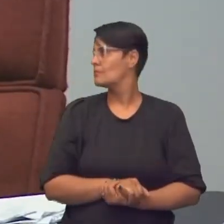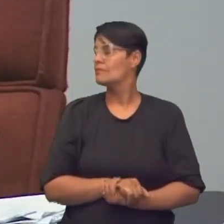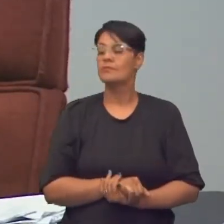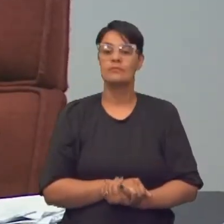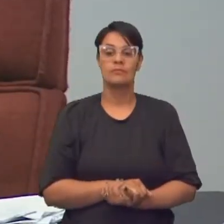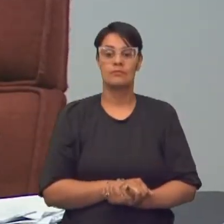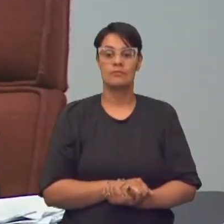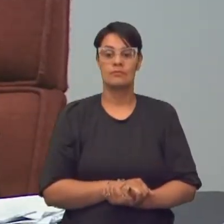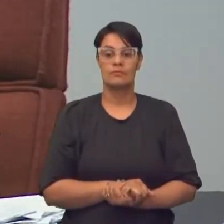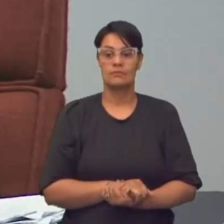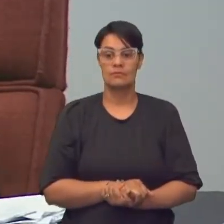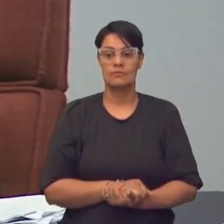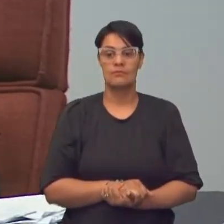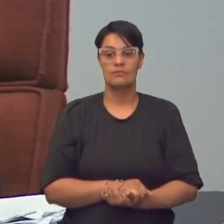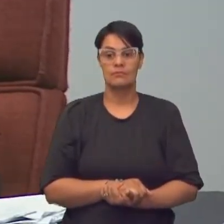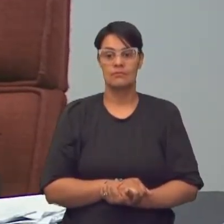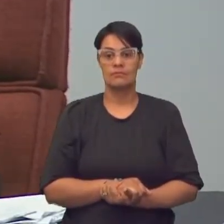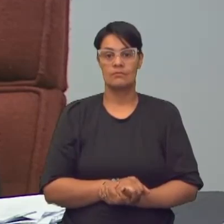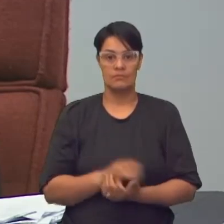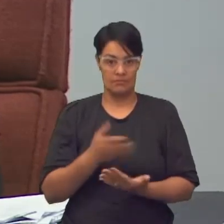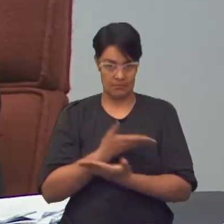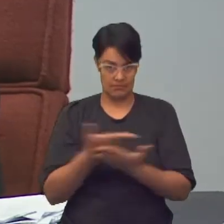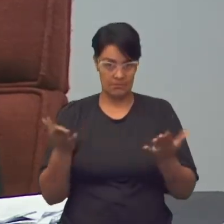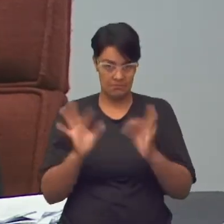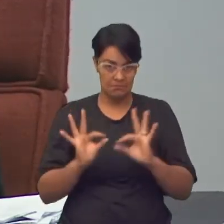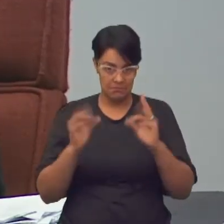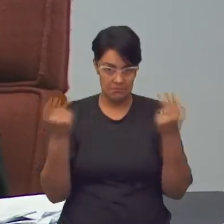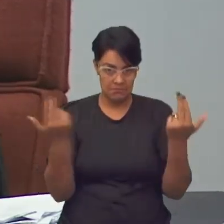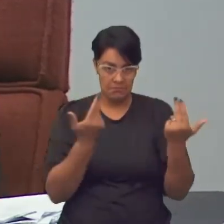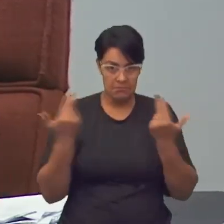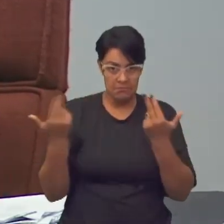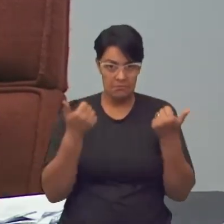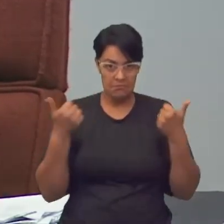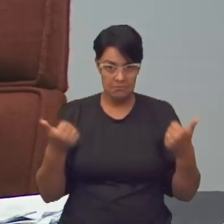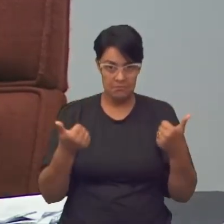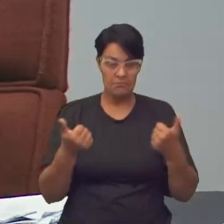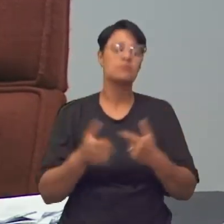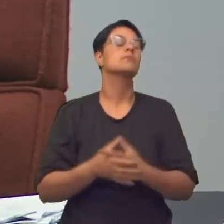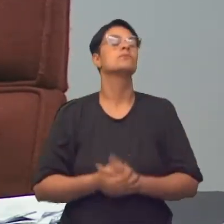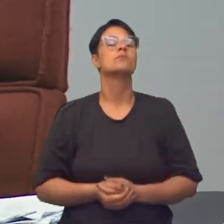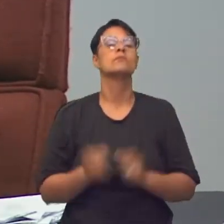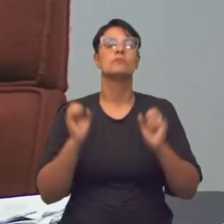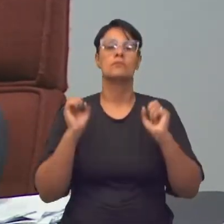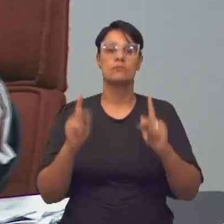Os eminentes ministros desejam aguardar também o retorno Vamos à vista. da vista.